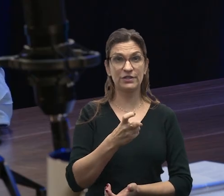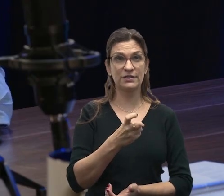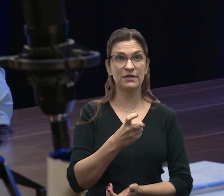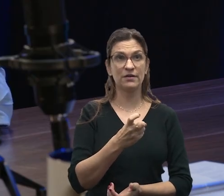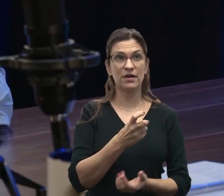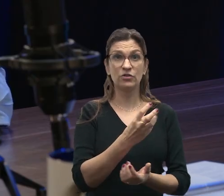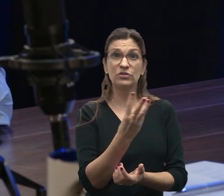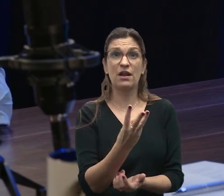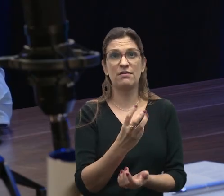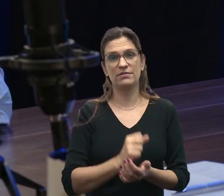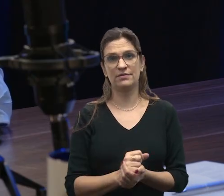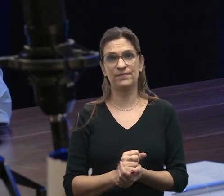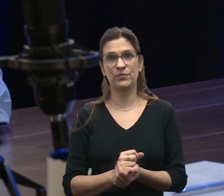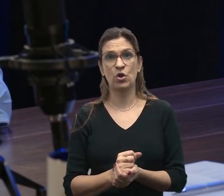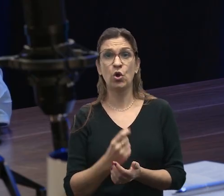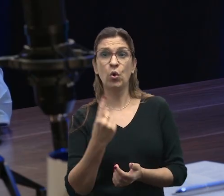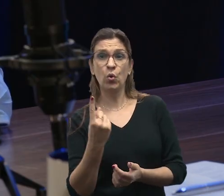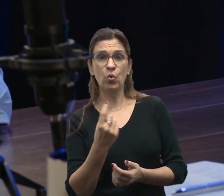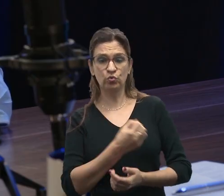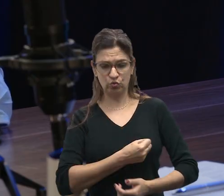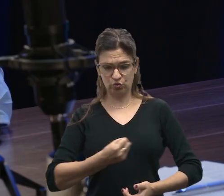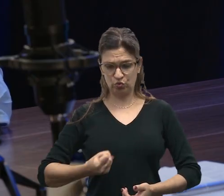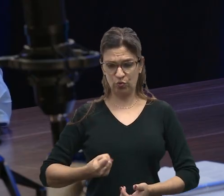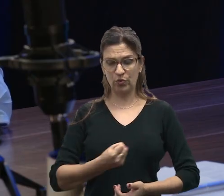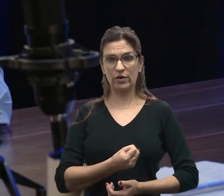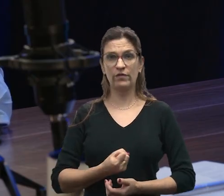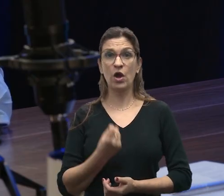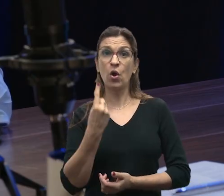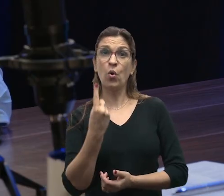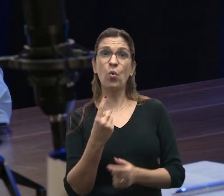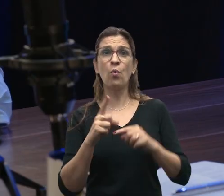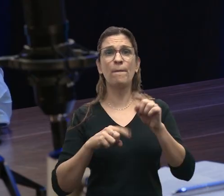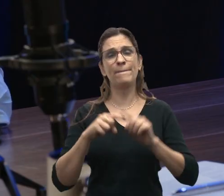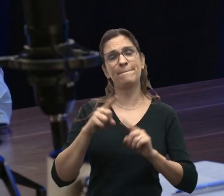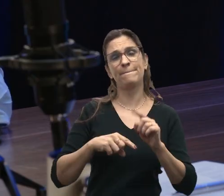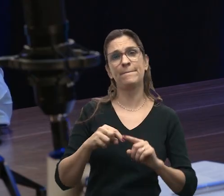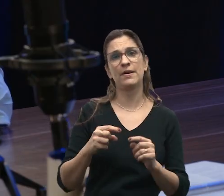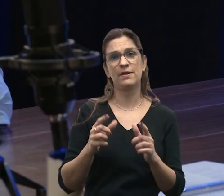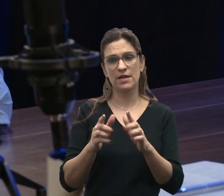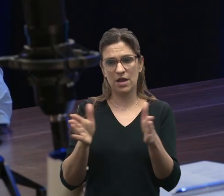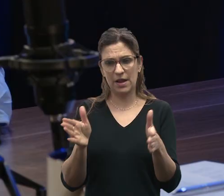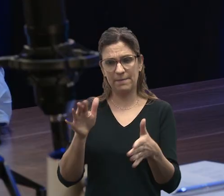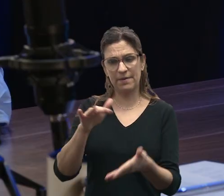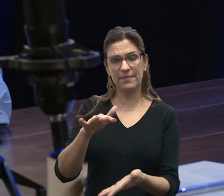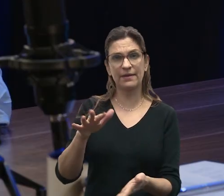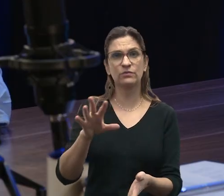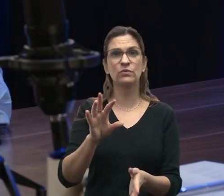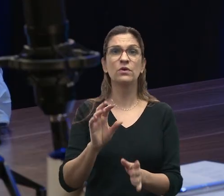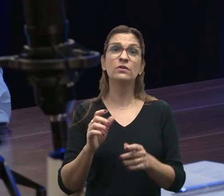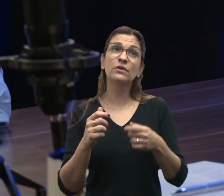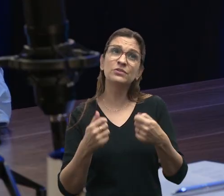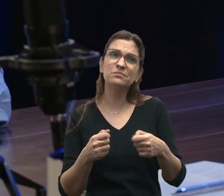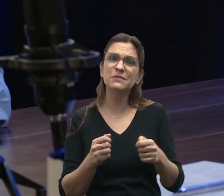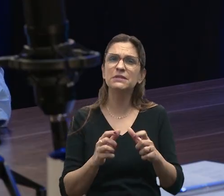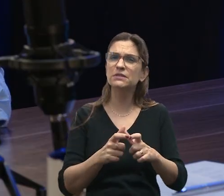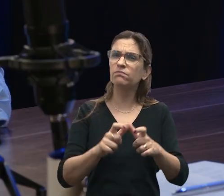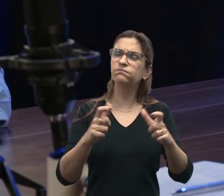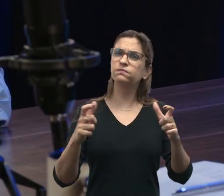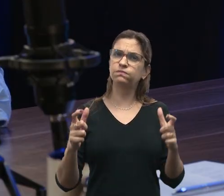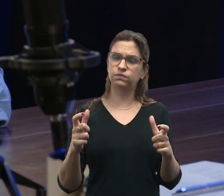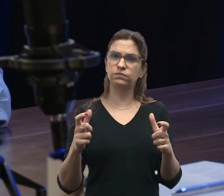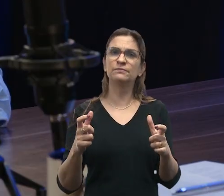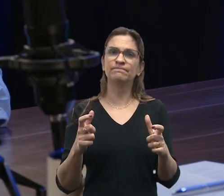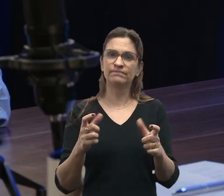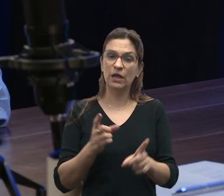em 1. Então, assim, a gente precisa de uma rede de diagnóstico boa, né? Então, enfim, a gente foi colocando nessas áreas que são